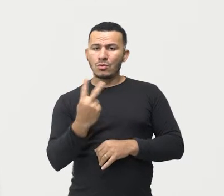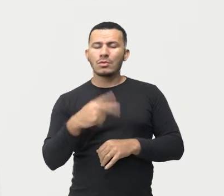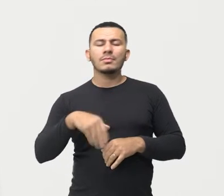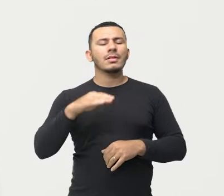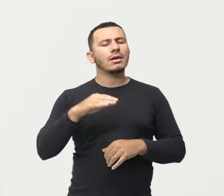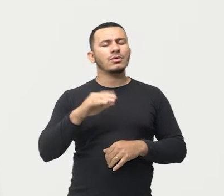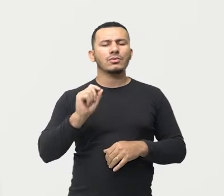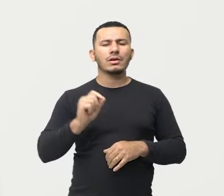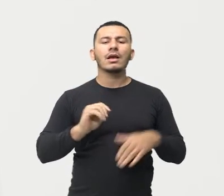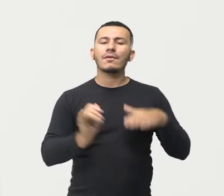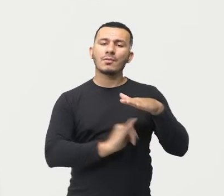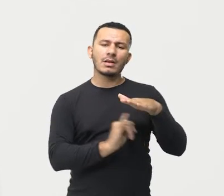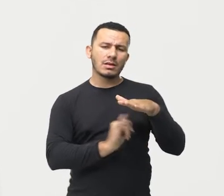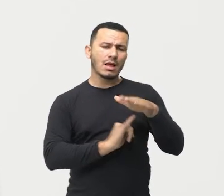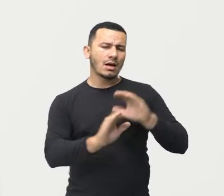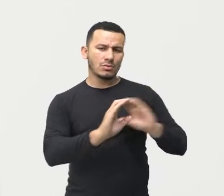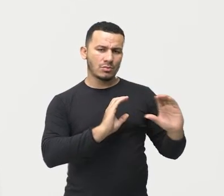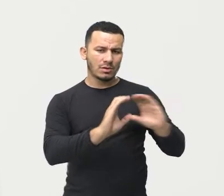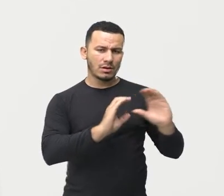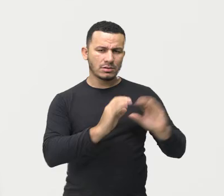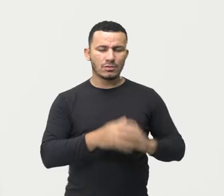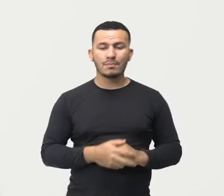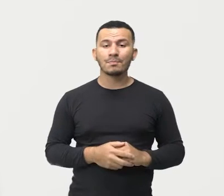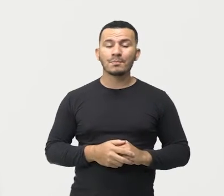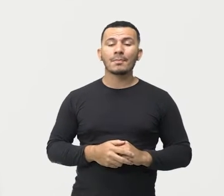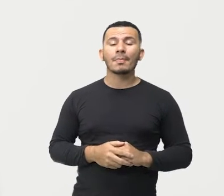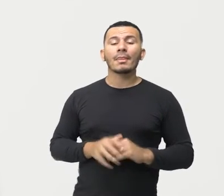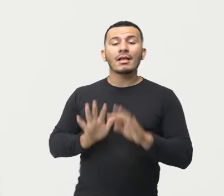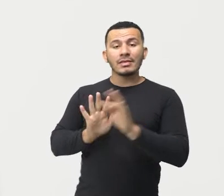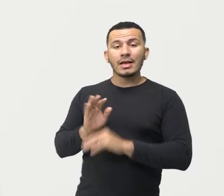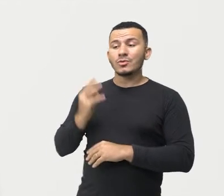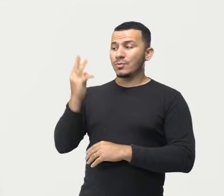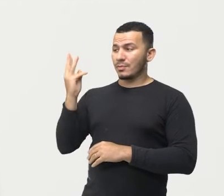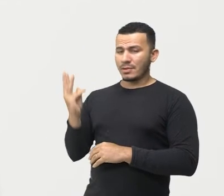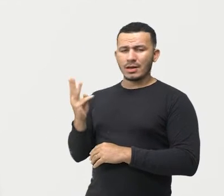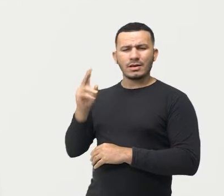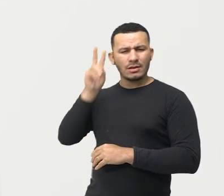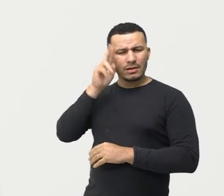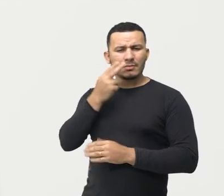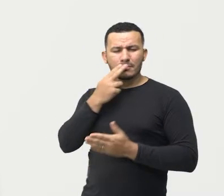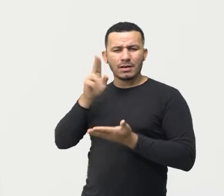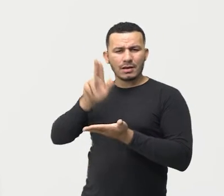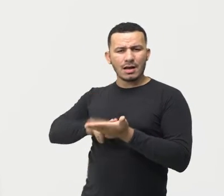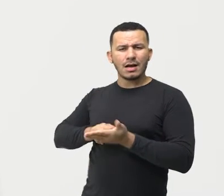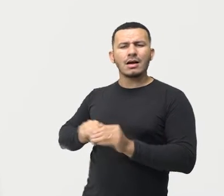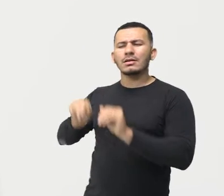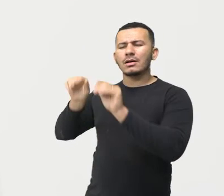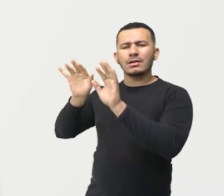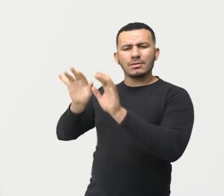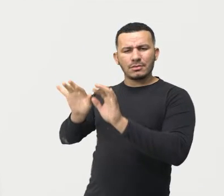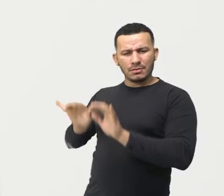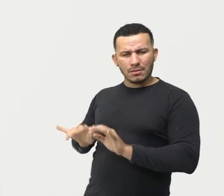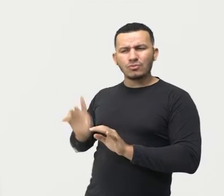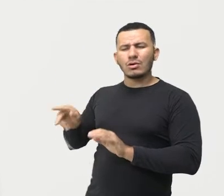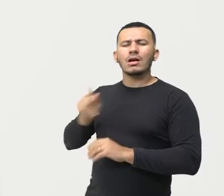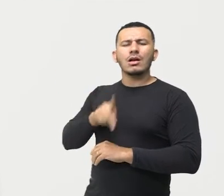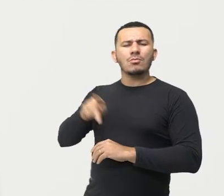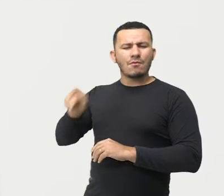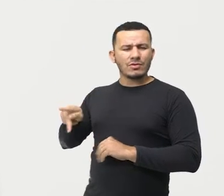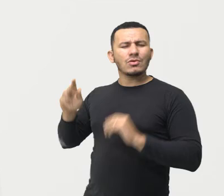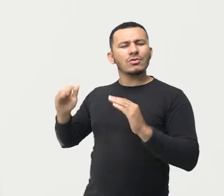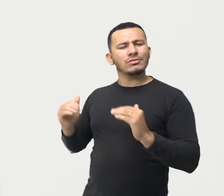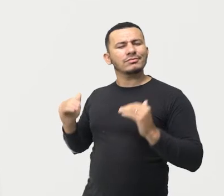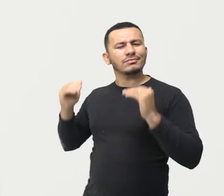adotam uma linguagem mais informal. Já o texto 3, né, aquela carta redigida por uma